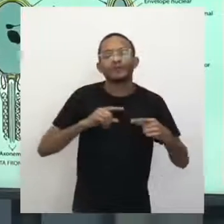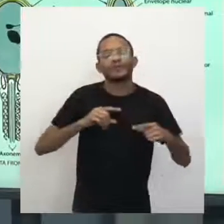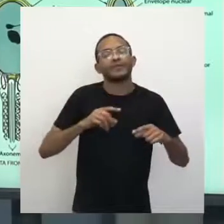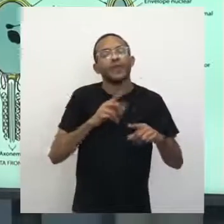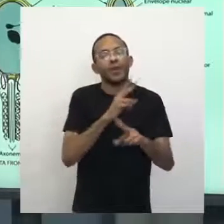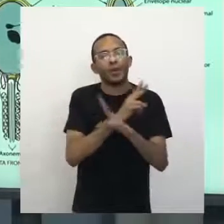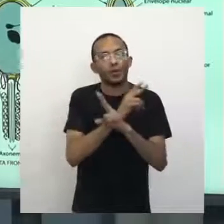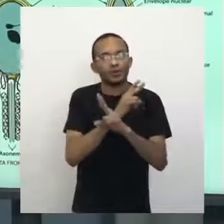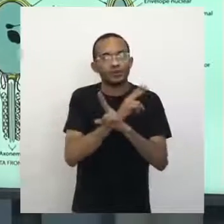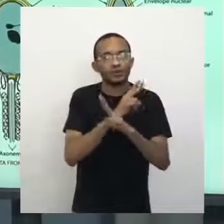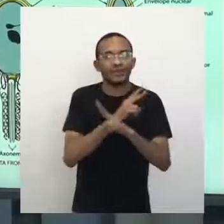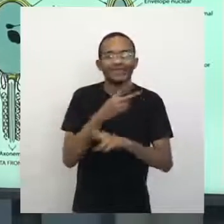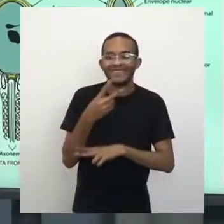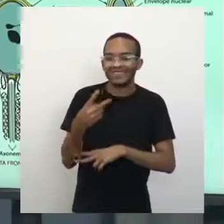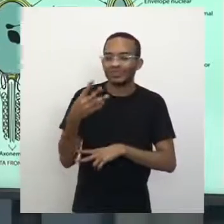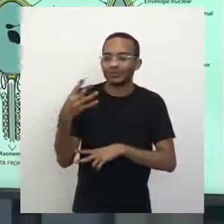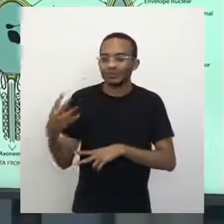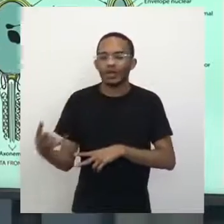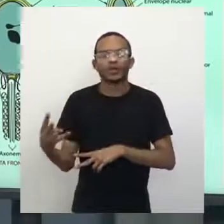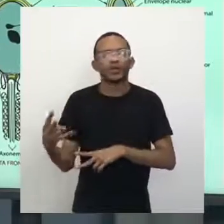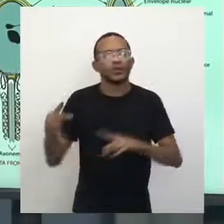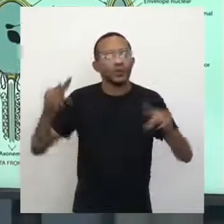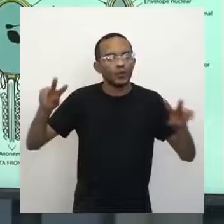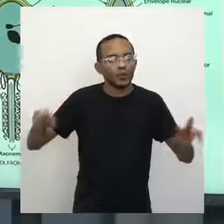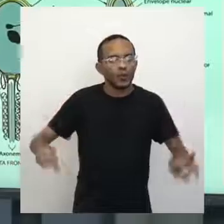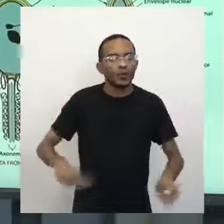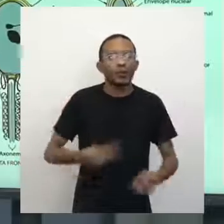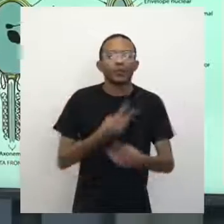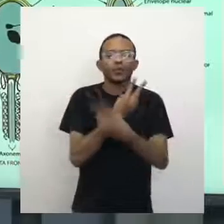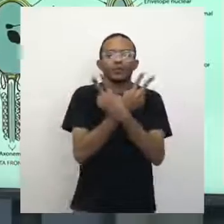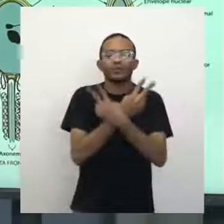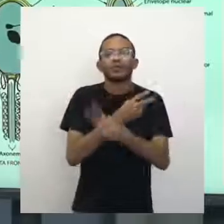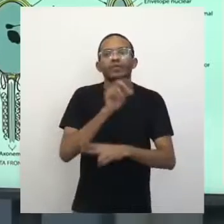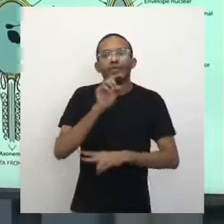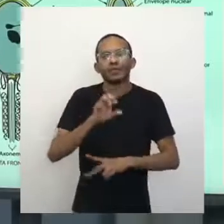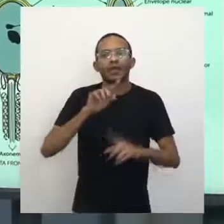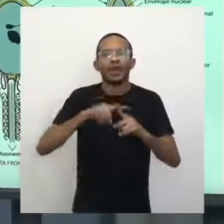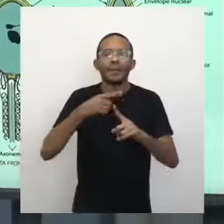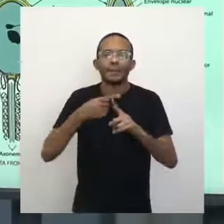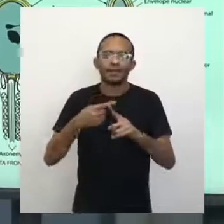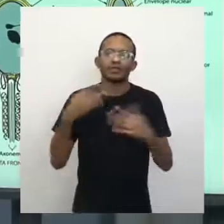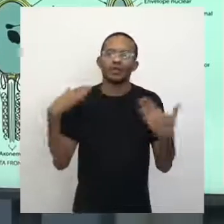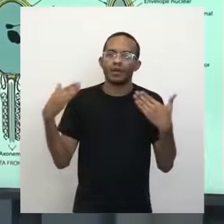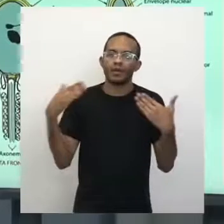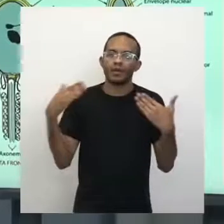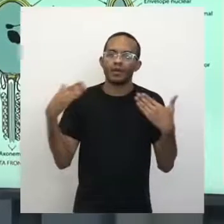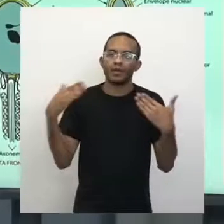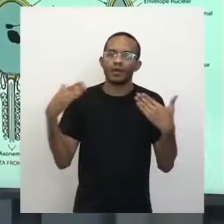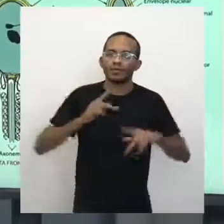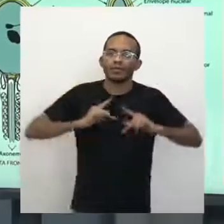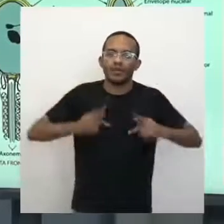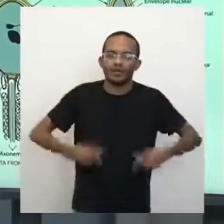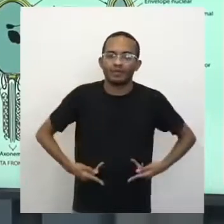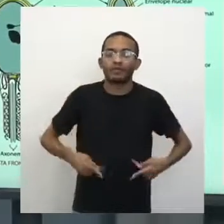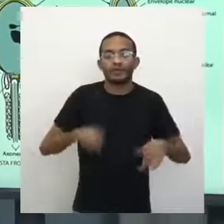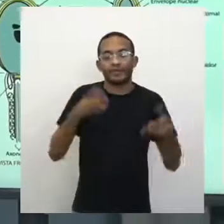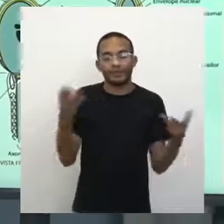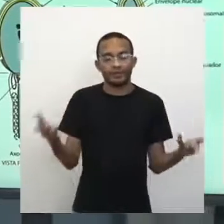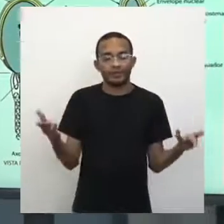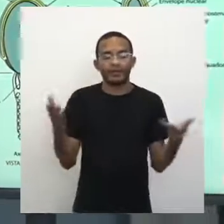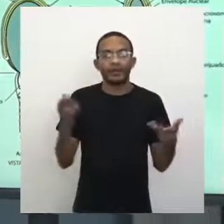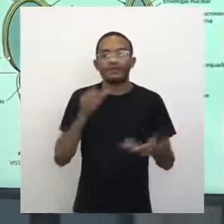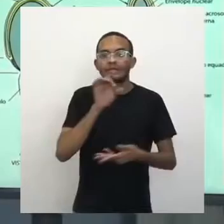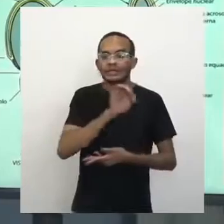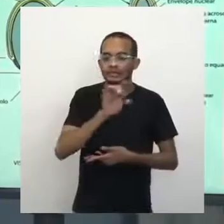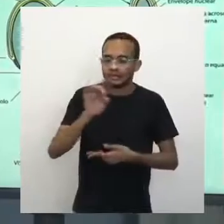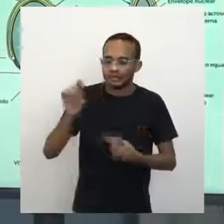cromossomos, ou seja, 24 pares, né? Somente um par a mais do que a gente, só para você ter ideia, né? Então, assim,